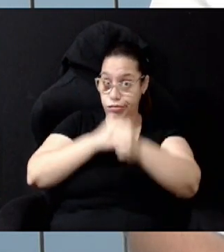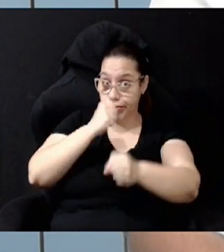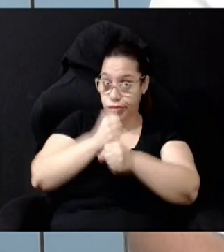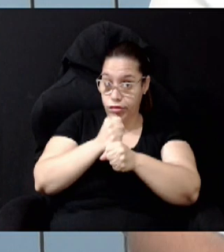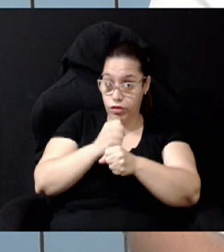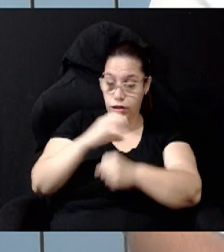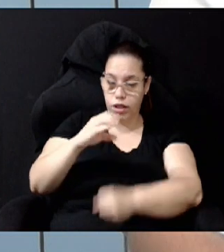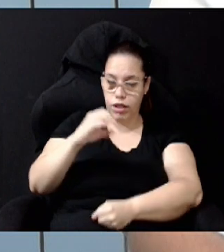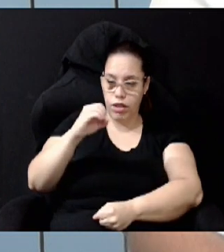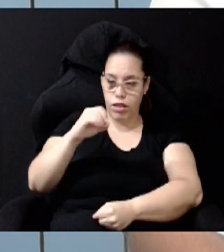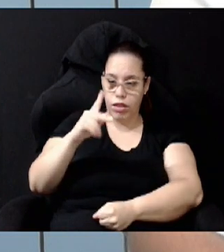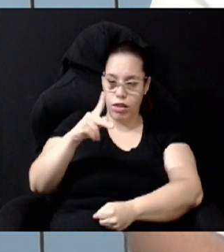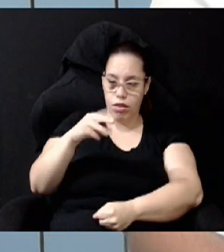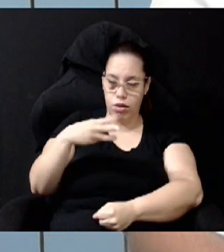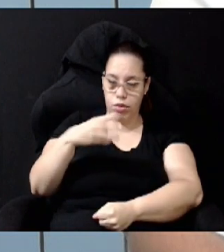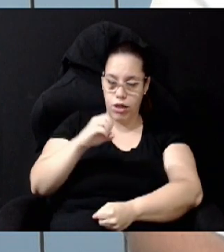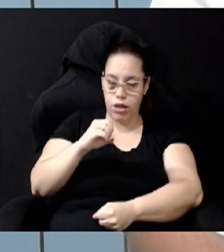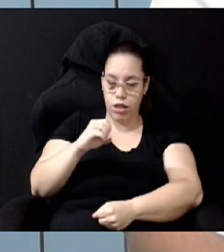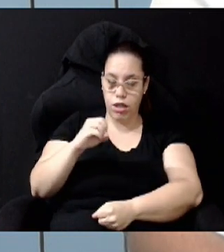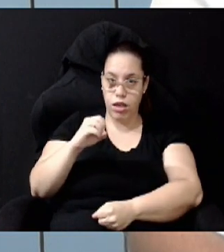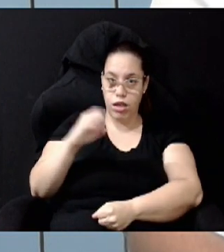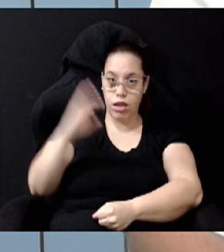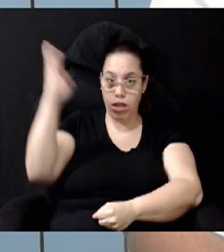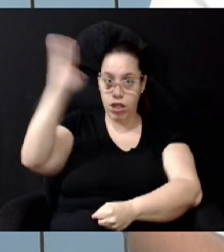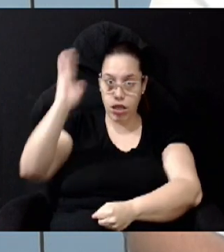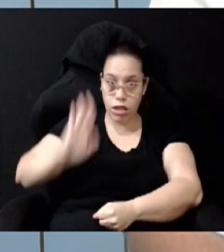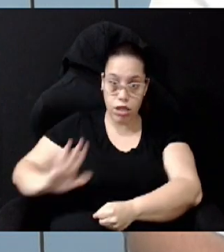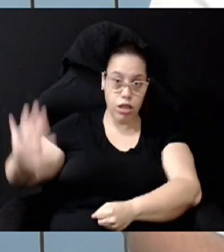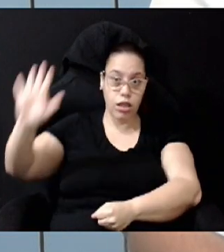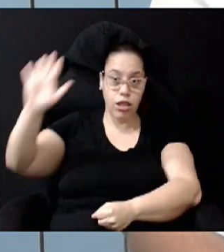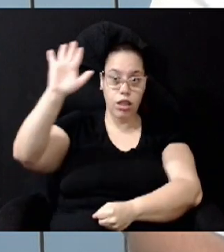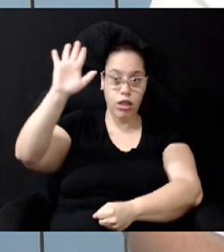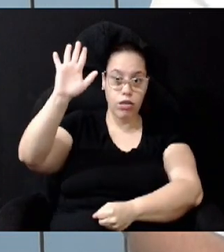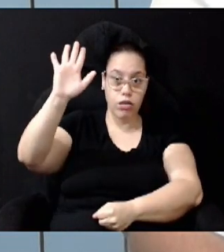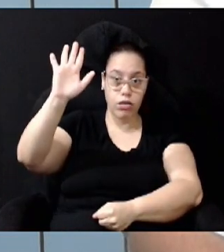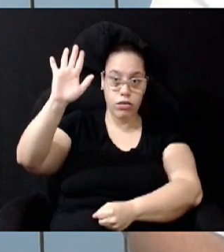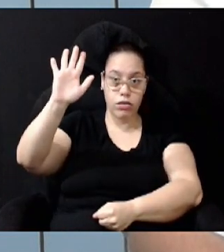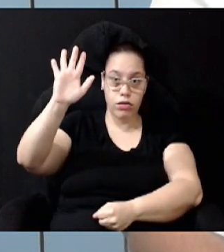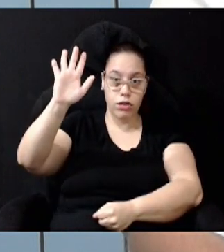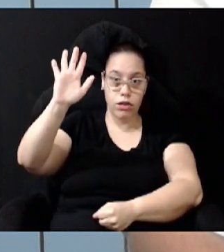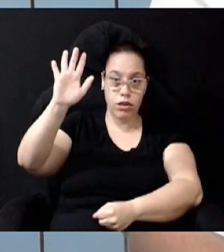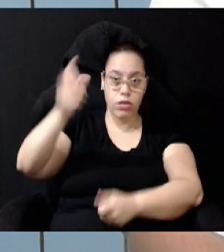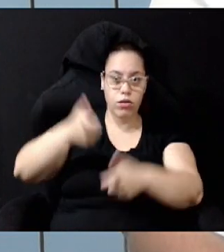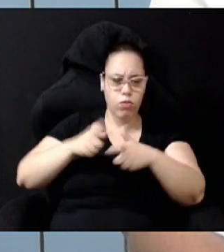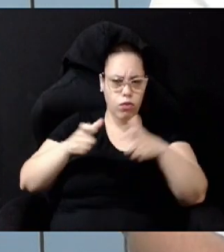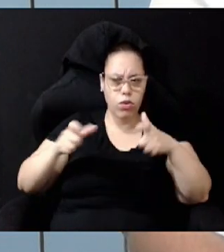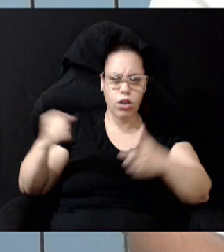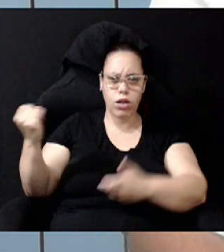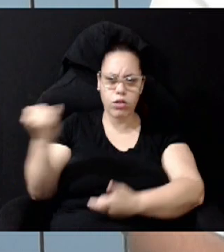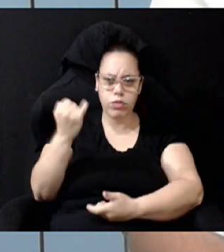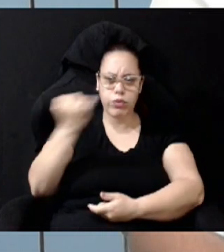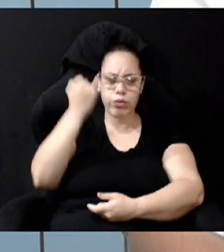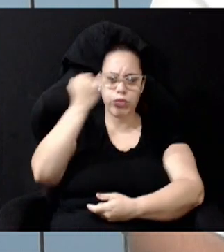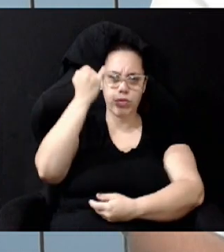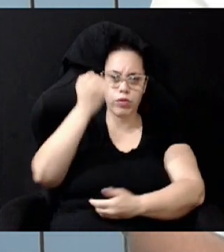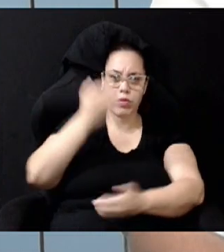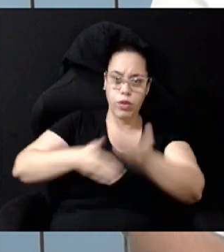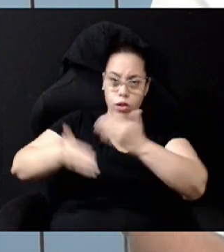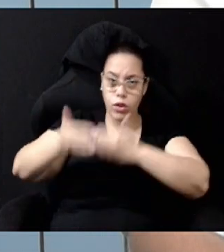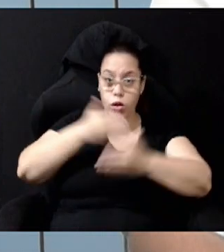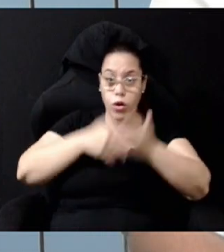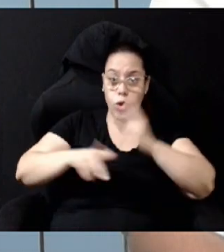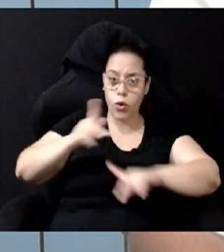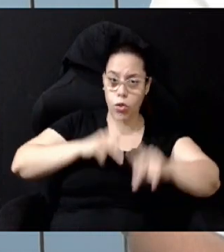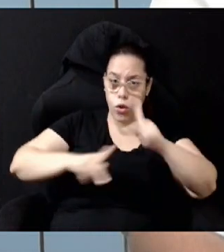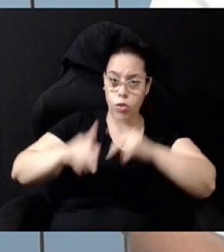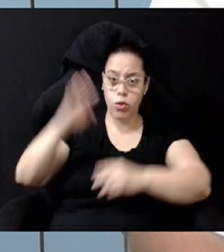aqui no Brasil, em Belém do Pará, né, e será de grande importância assim, a participação do povo brasileiro,